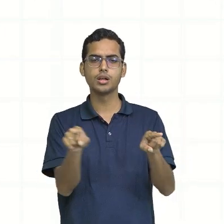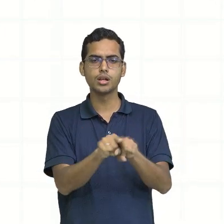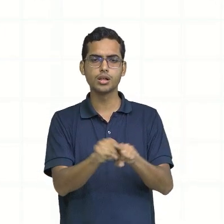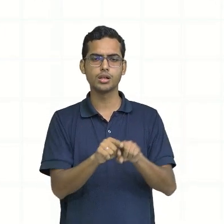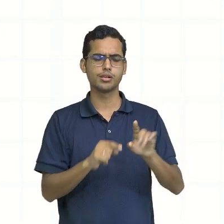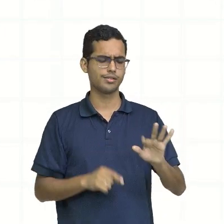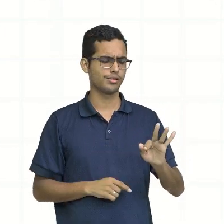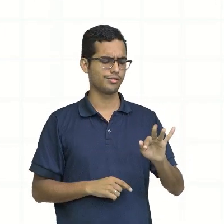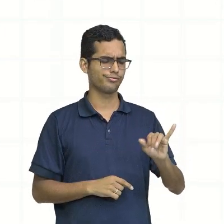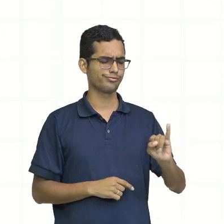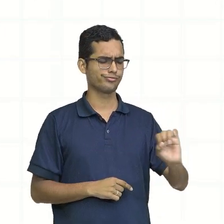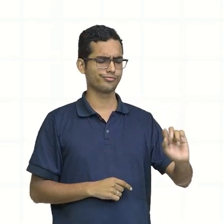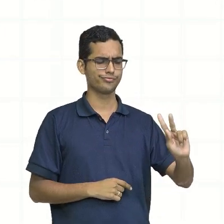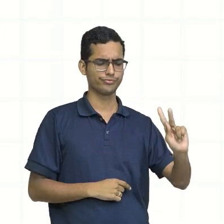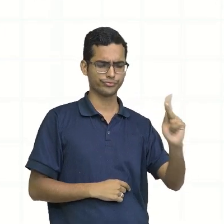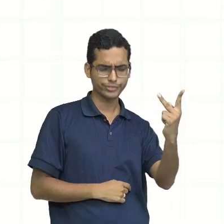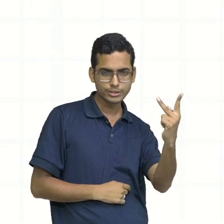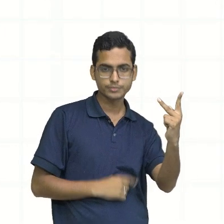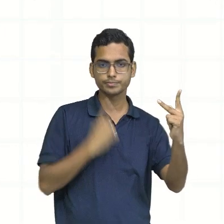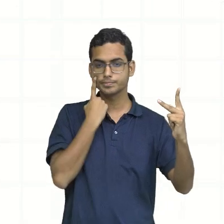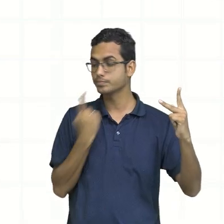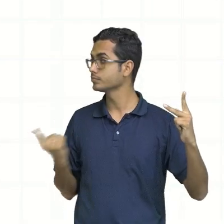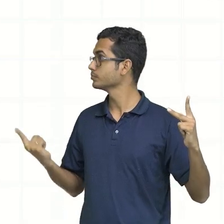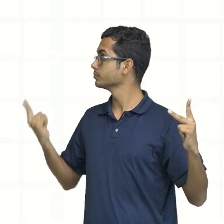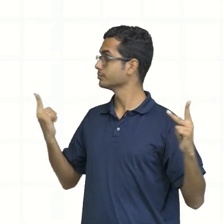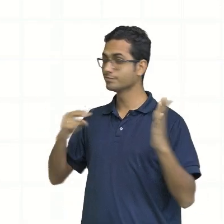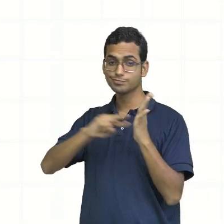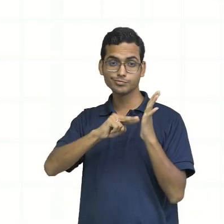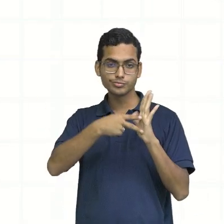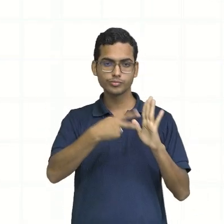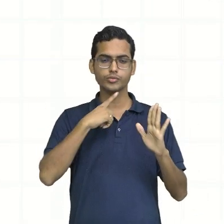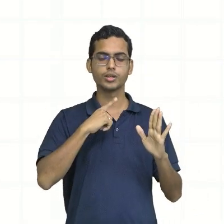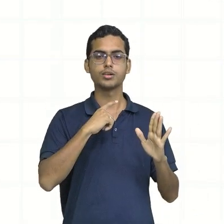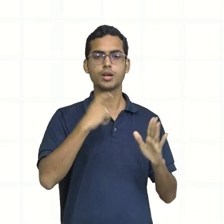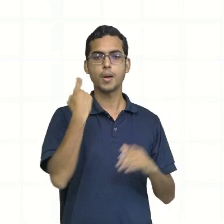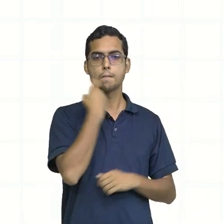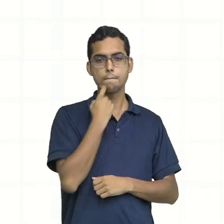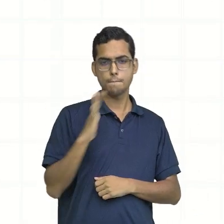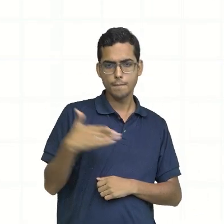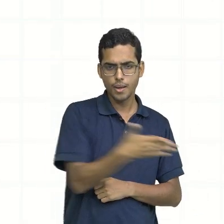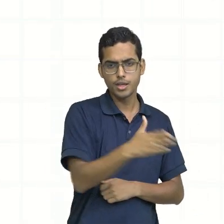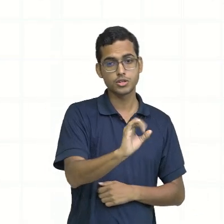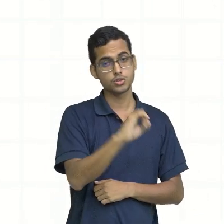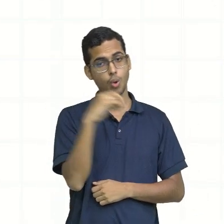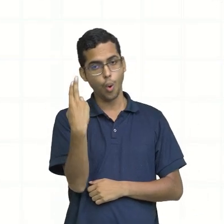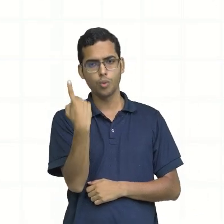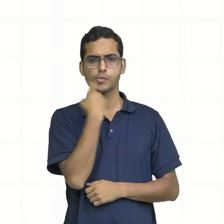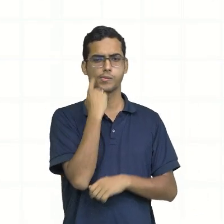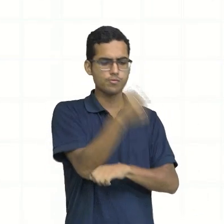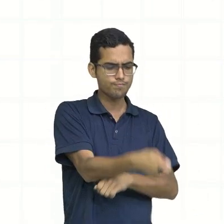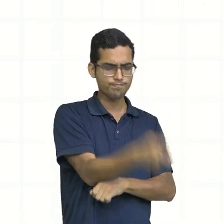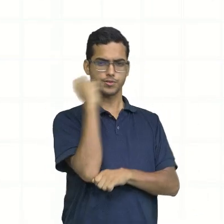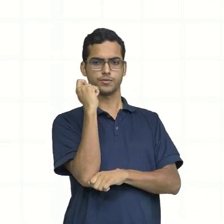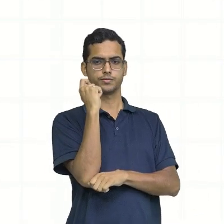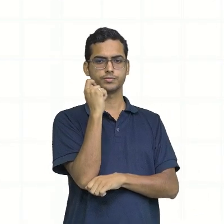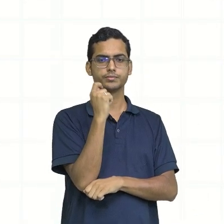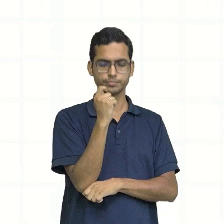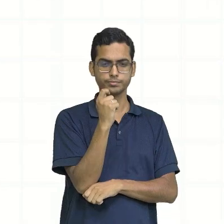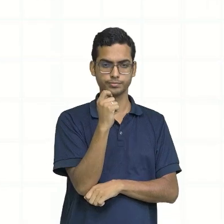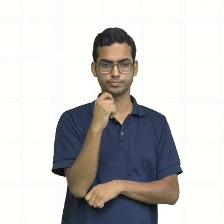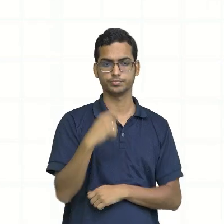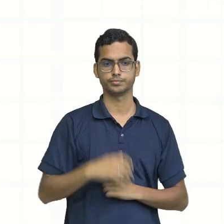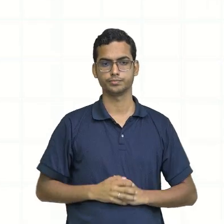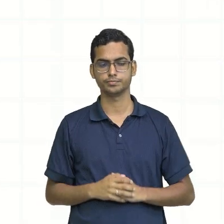Repare que eu estou falando de uma ação que estava ocorrendo no passado, mas passa a ideia de movimento. James Grant was fishing